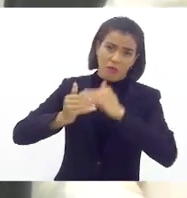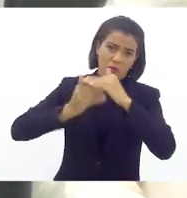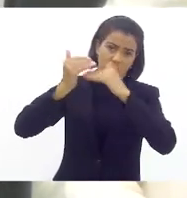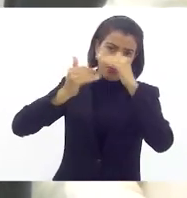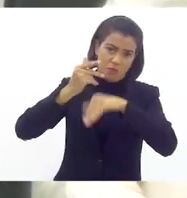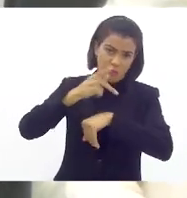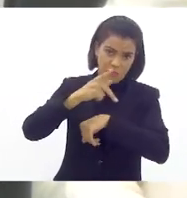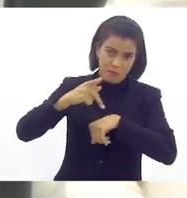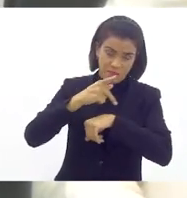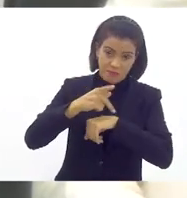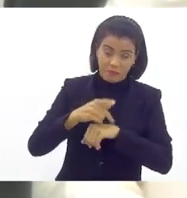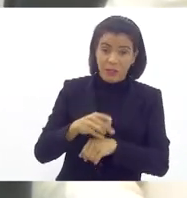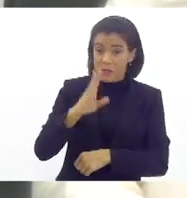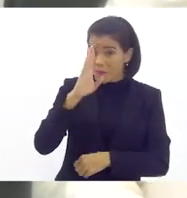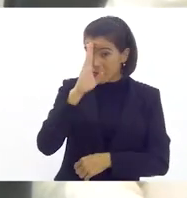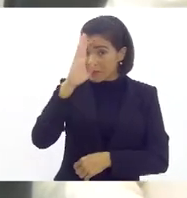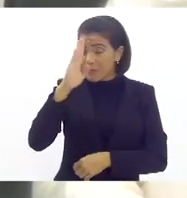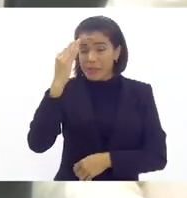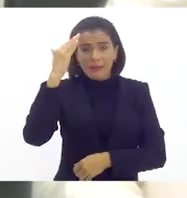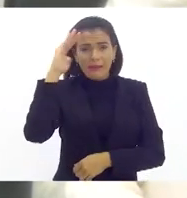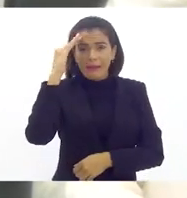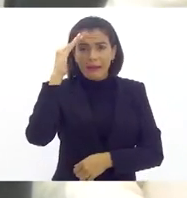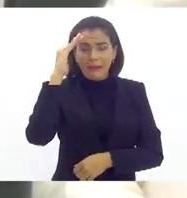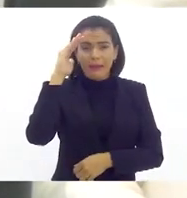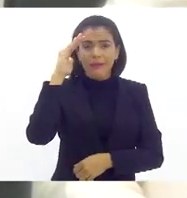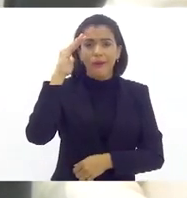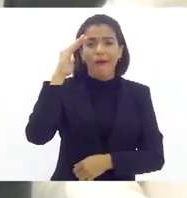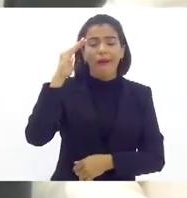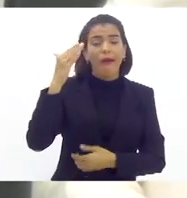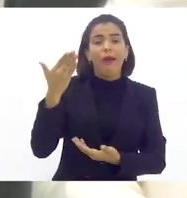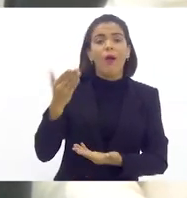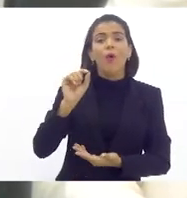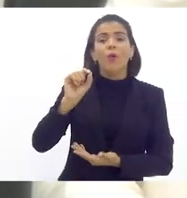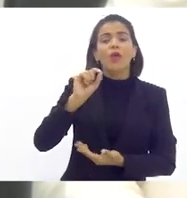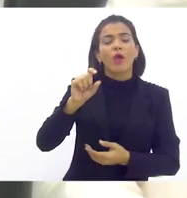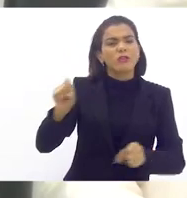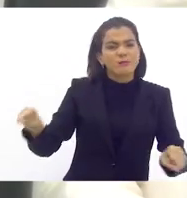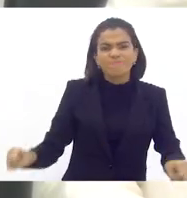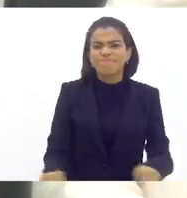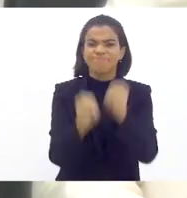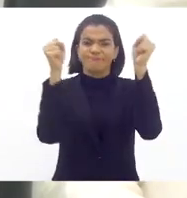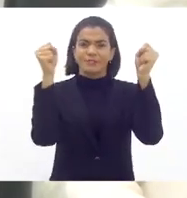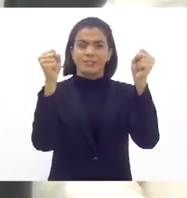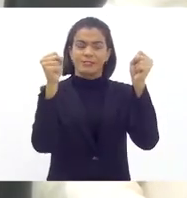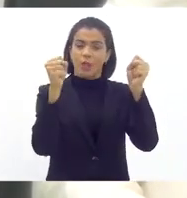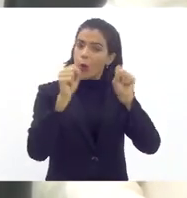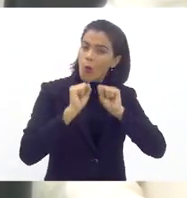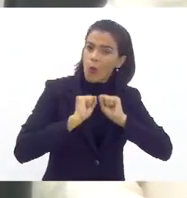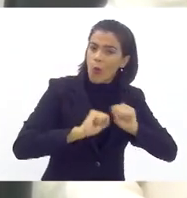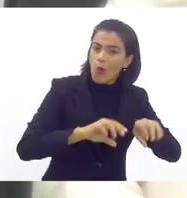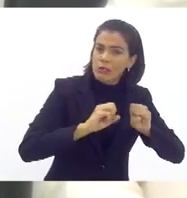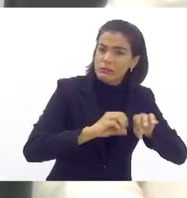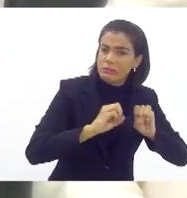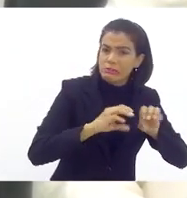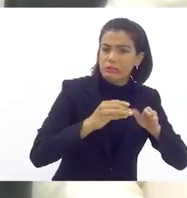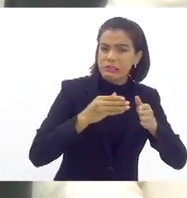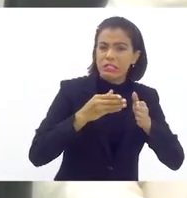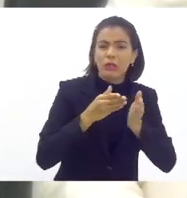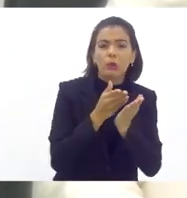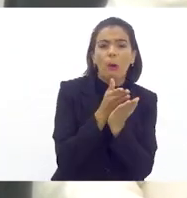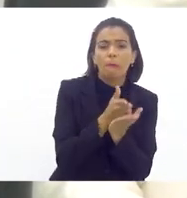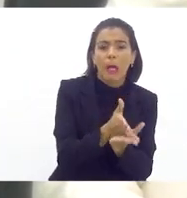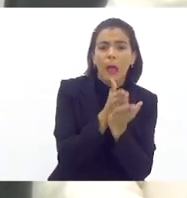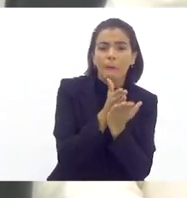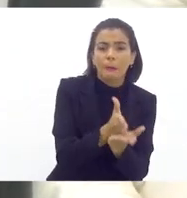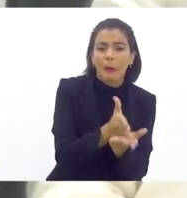Porém, principalmente entendendo que ela é o que consegue romper com aquele ensino muitas vezes linear do